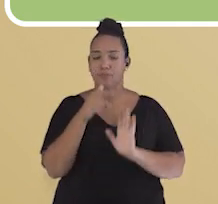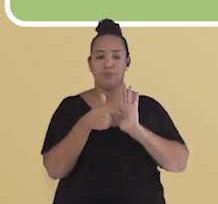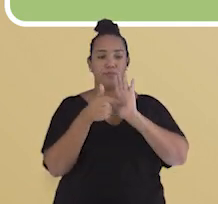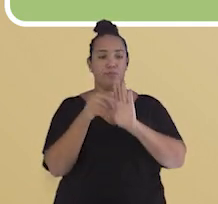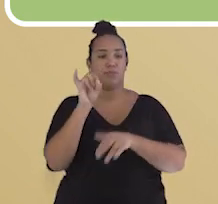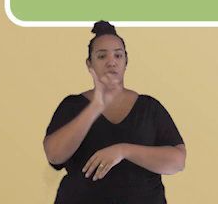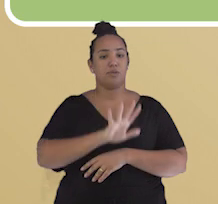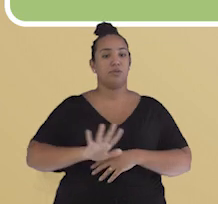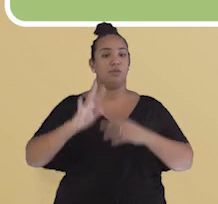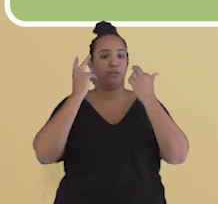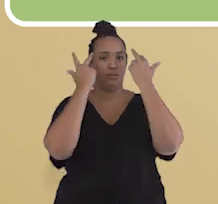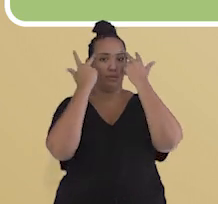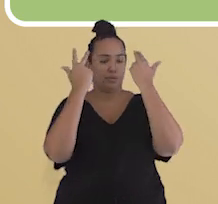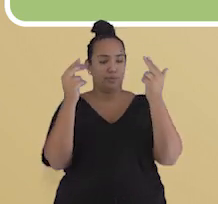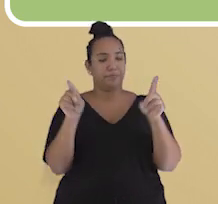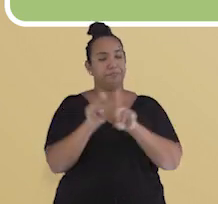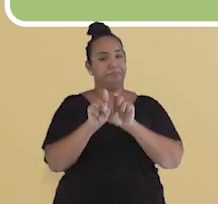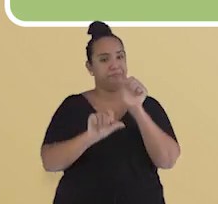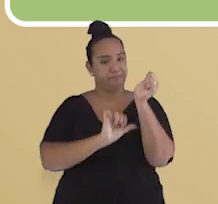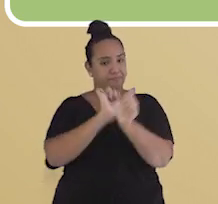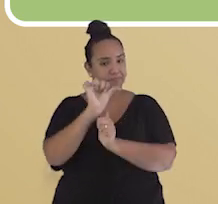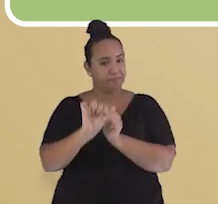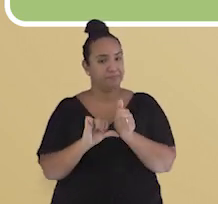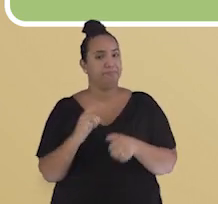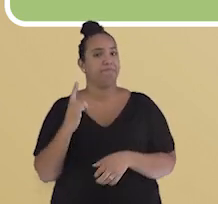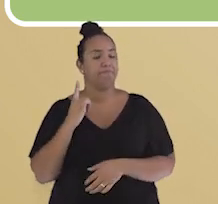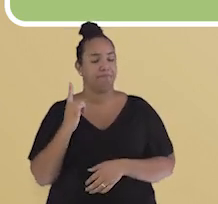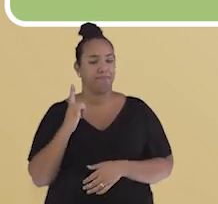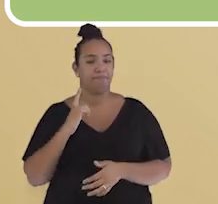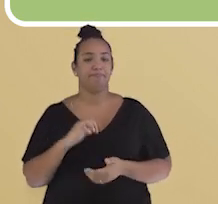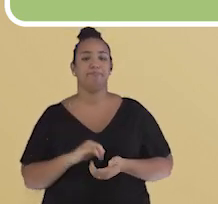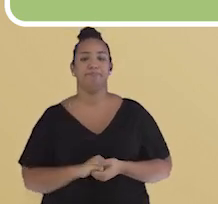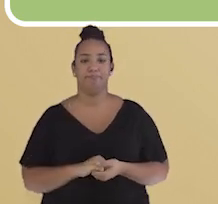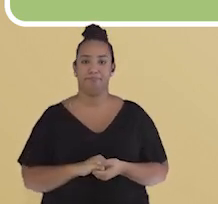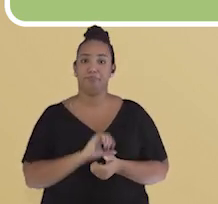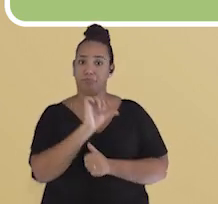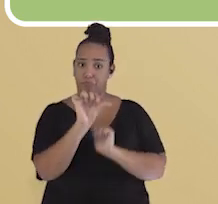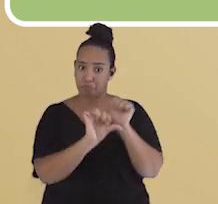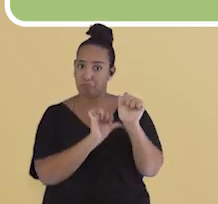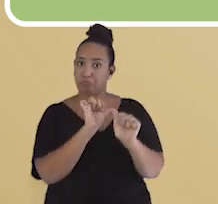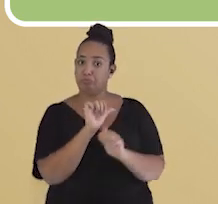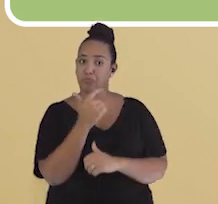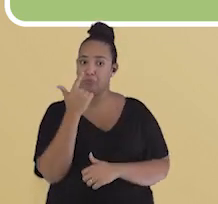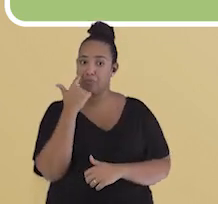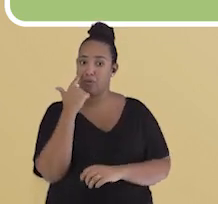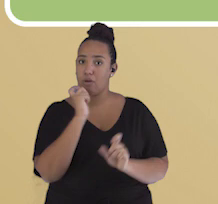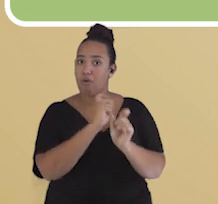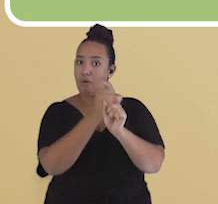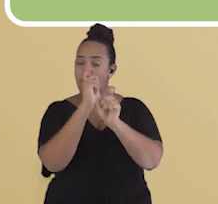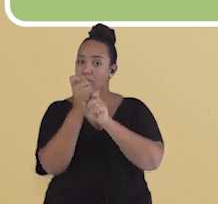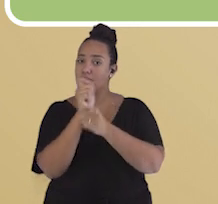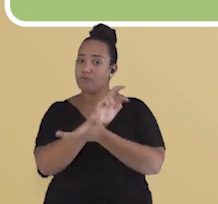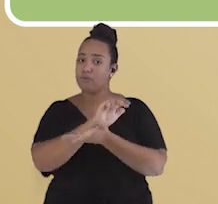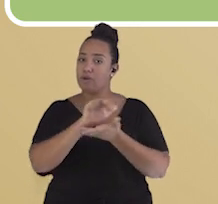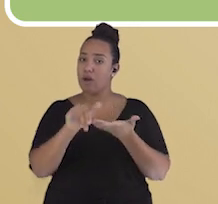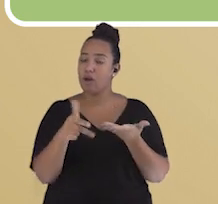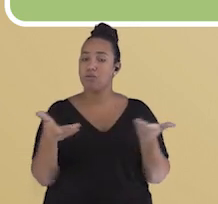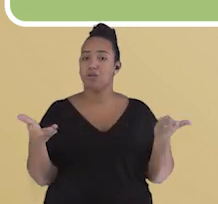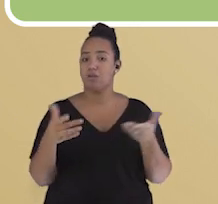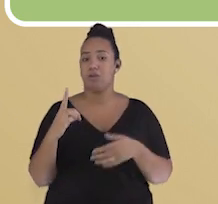Olhem quantas construções existem agora após o aterramento do mar que chegava na região. Outra